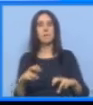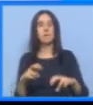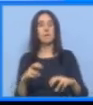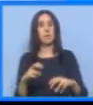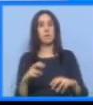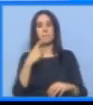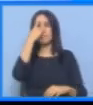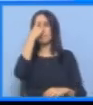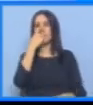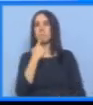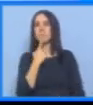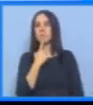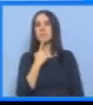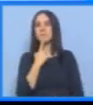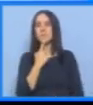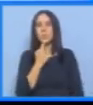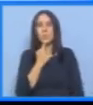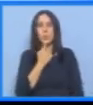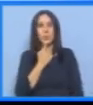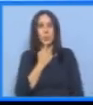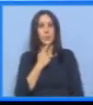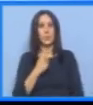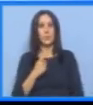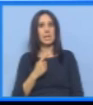o perfil, a densidade